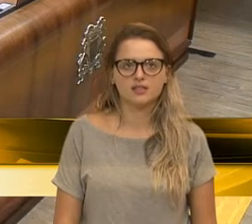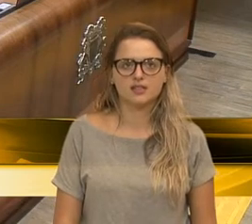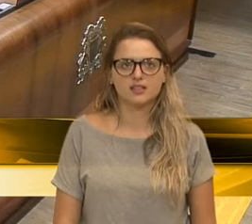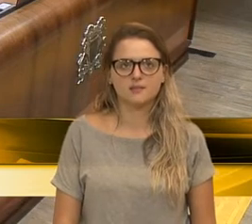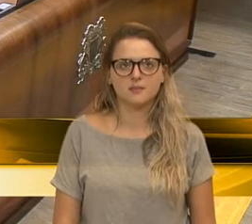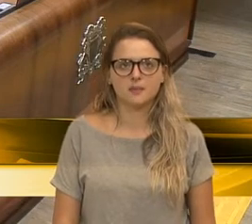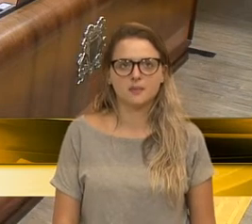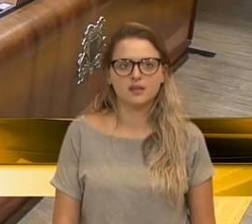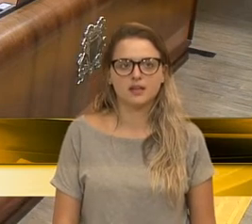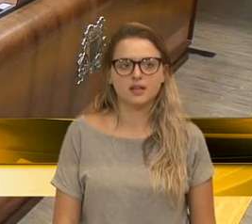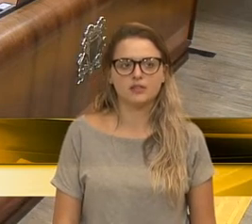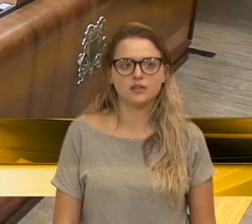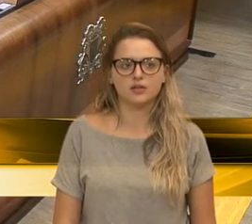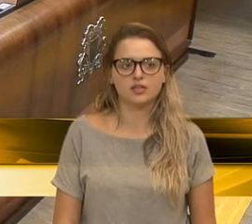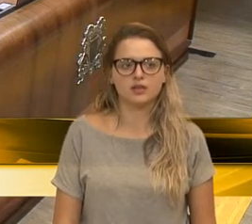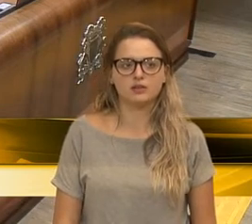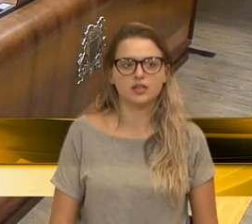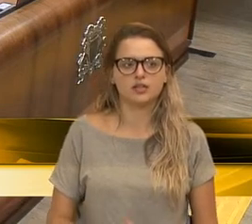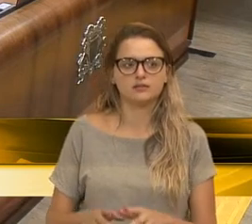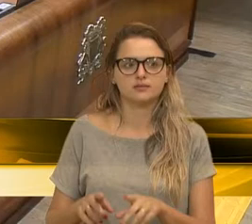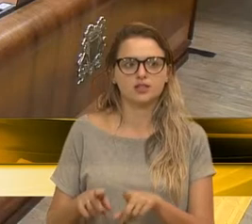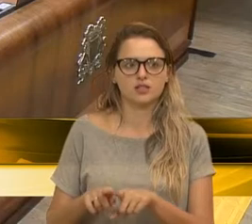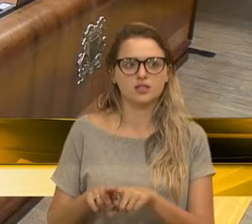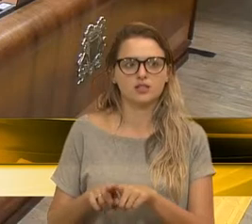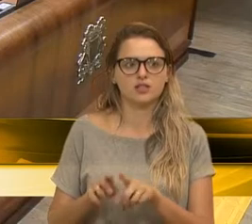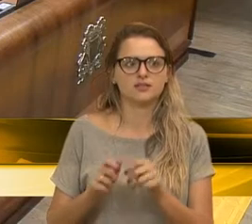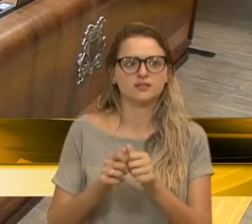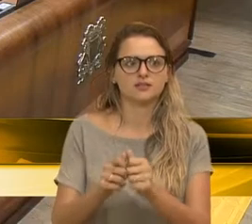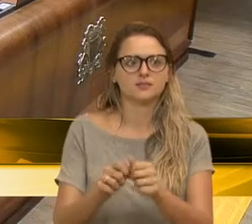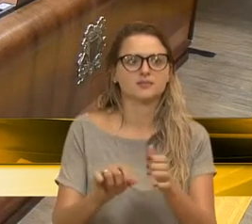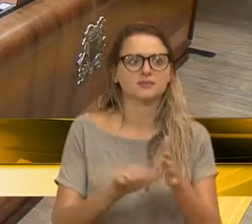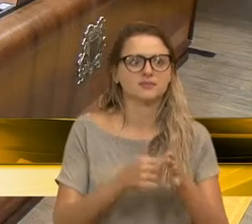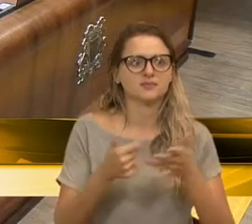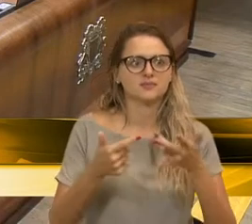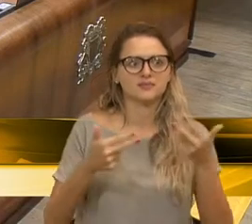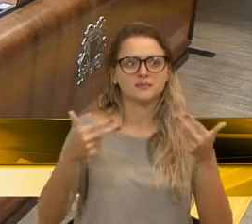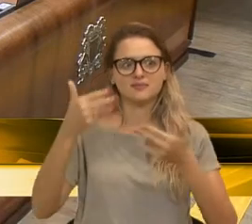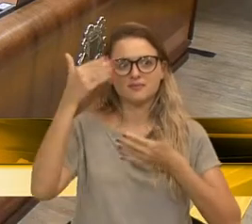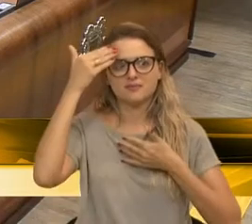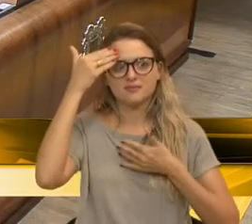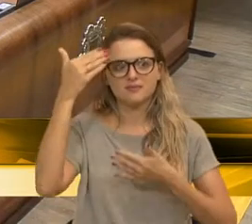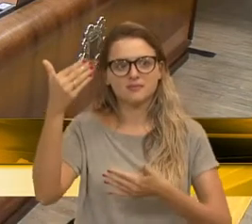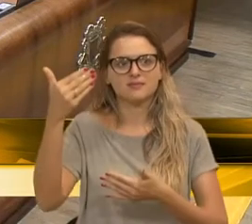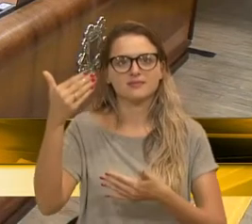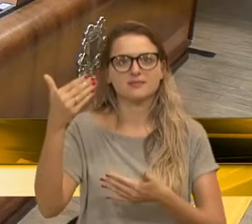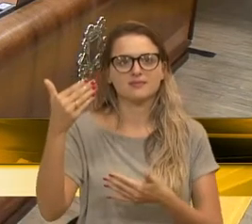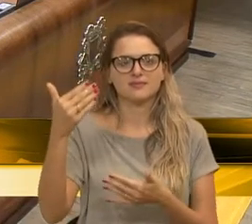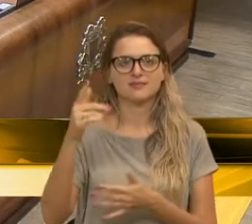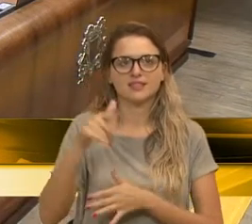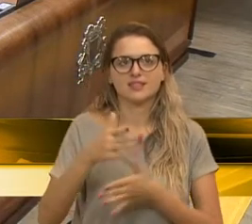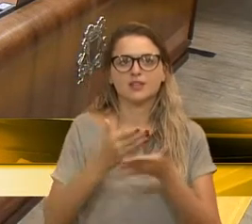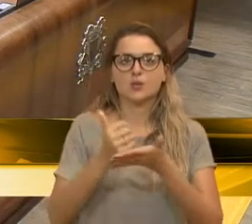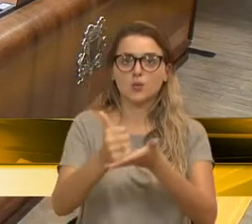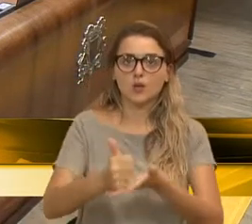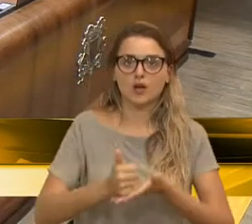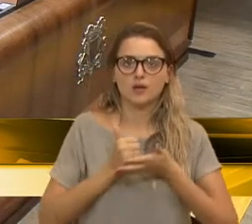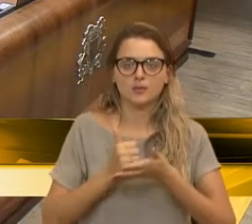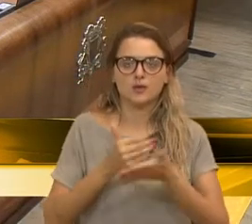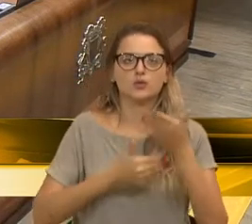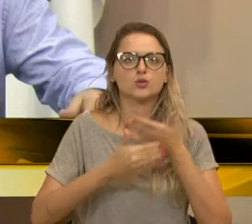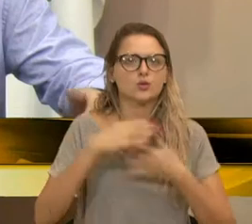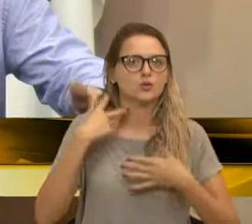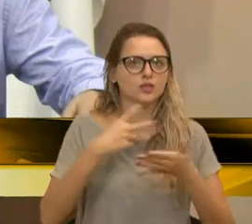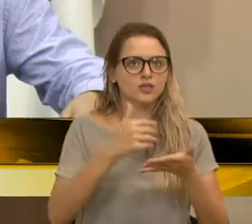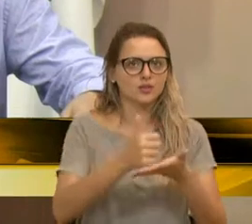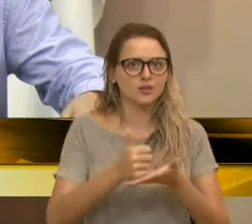Senhor presidente, colegas, senhores vereadores, primeiramente agradecer o apoio unânime desta casa em